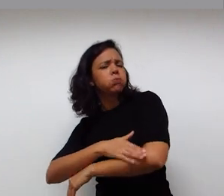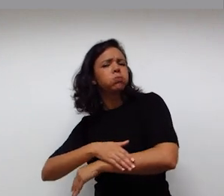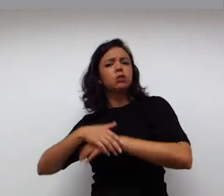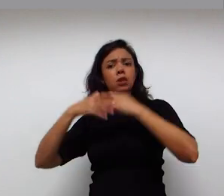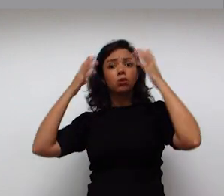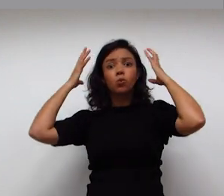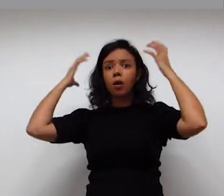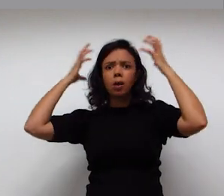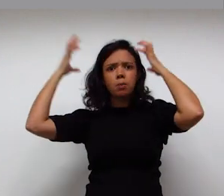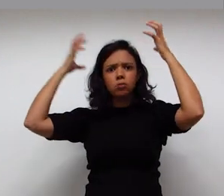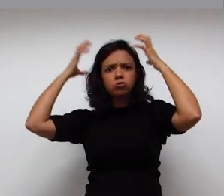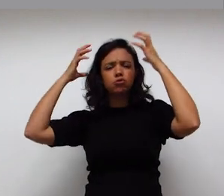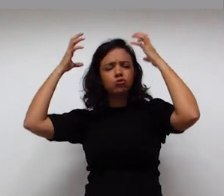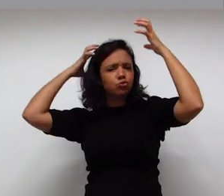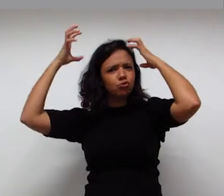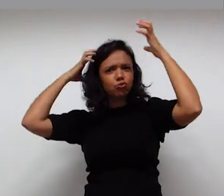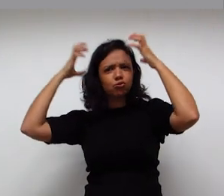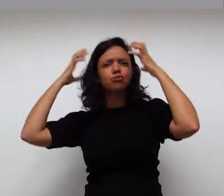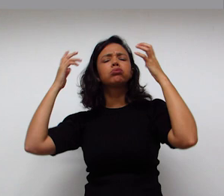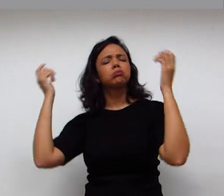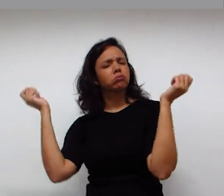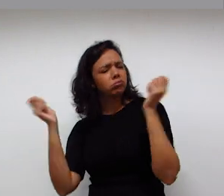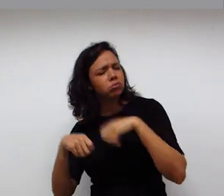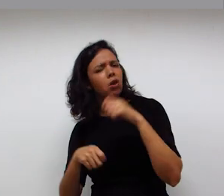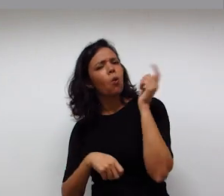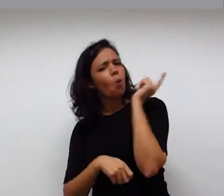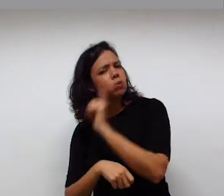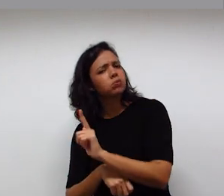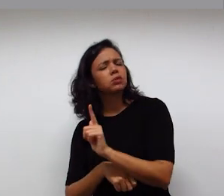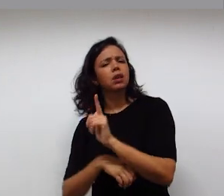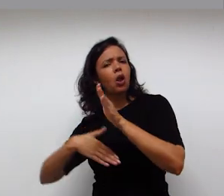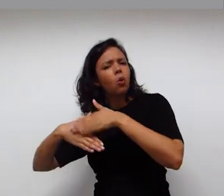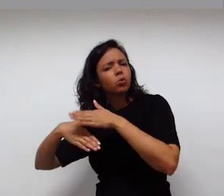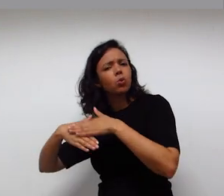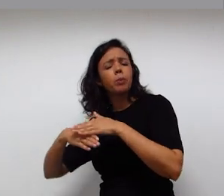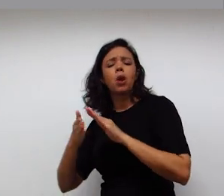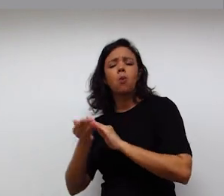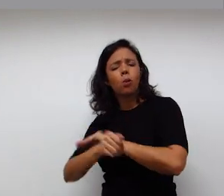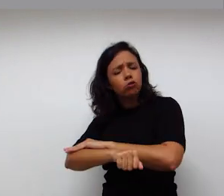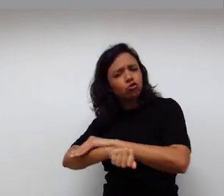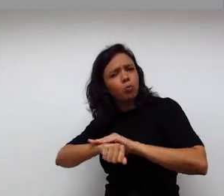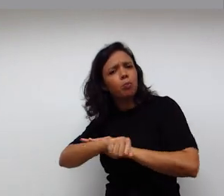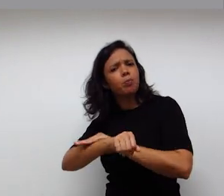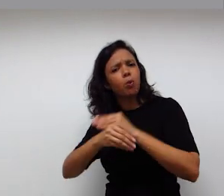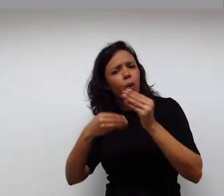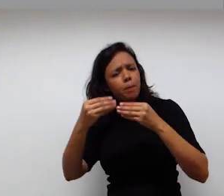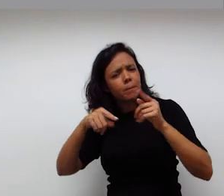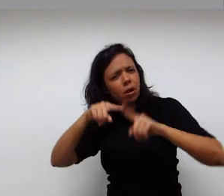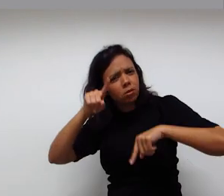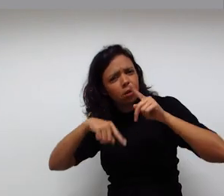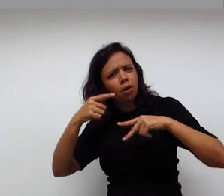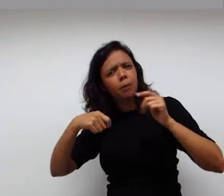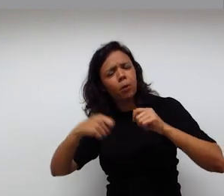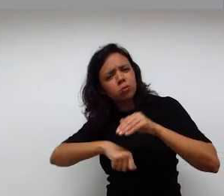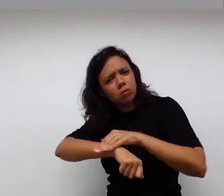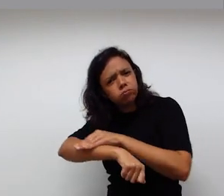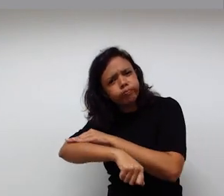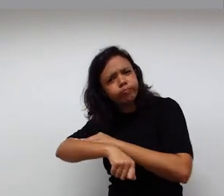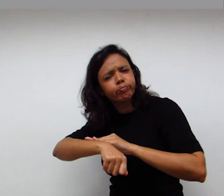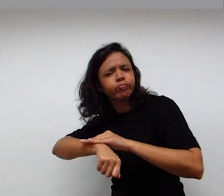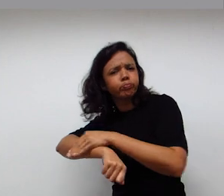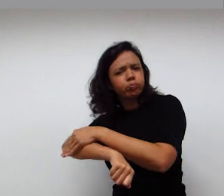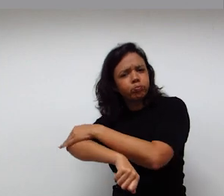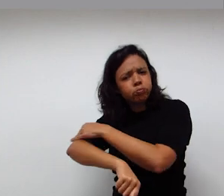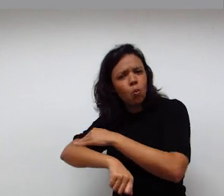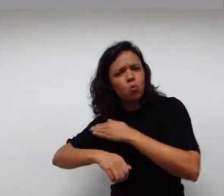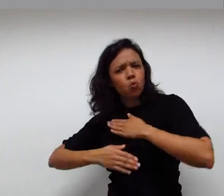e ela leva esse shampoo para a cabeça. Pode utilizar uma esponja também para que ela mesma consiga segurar e passe nas suas partes do